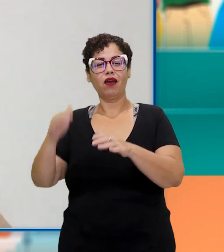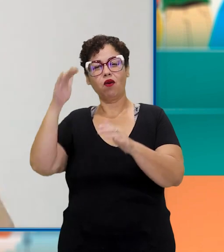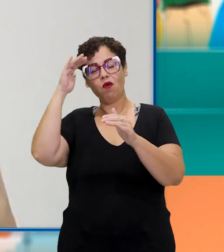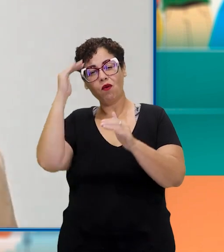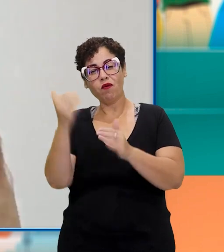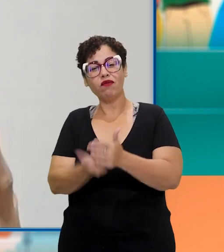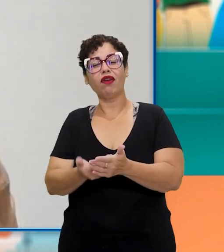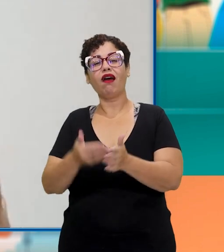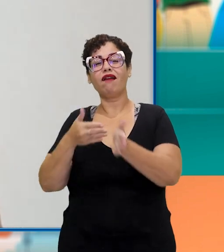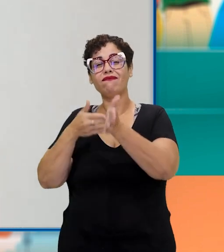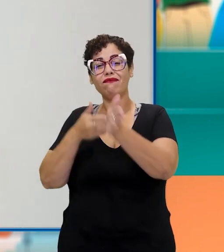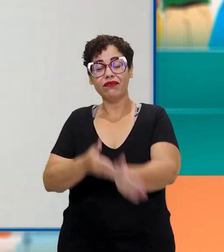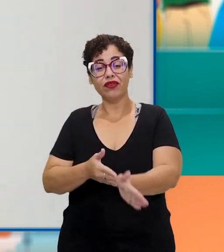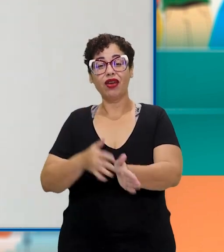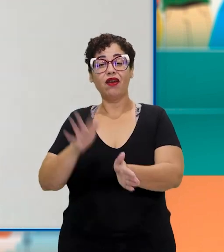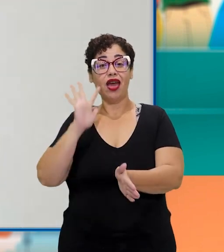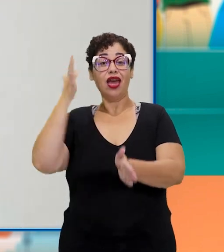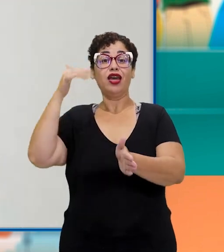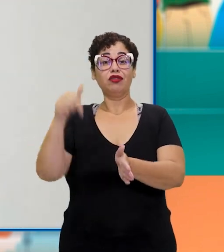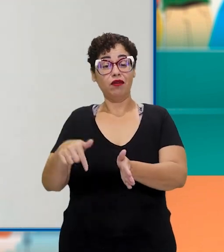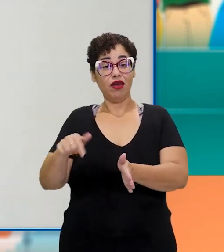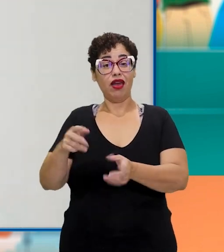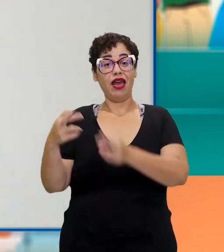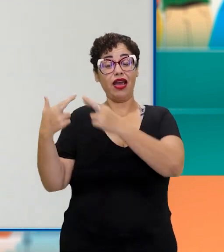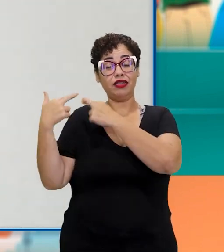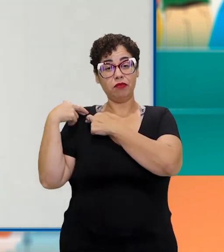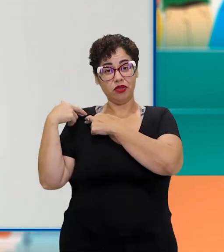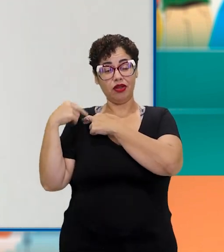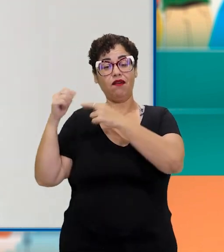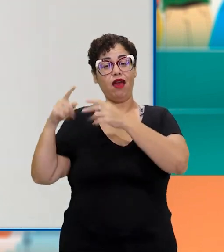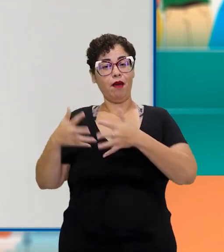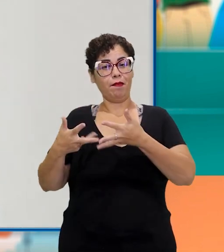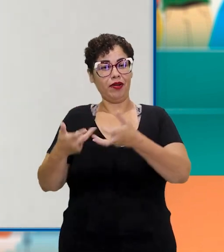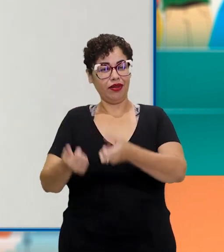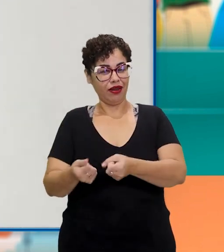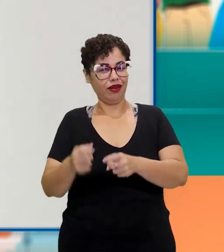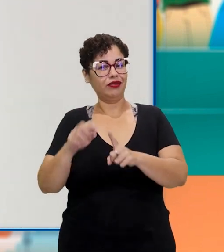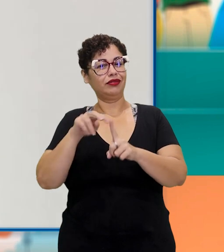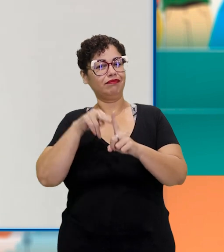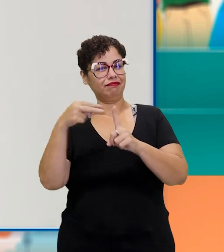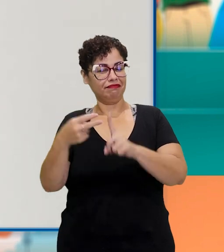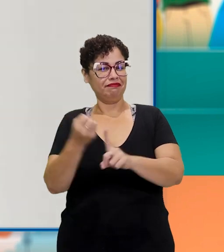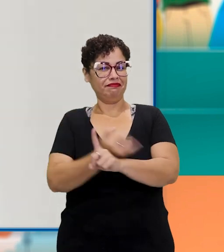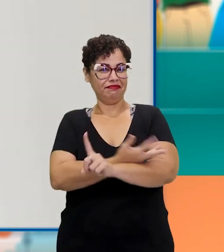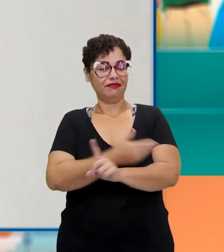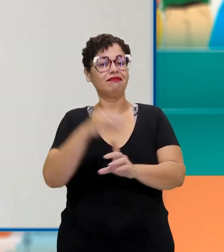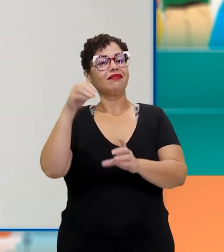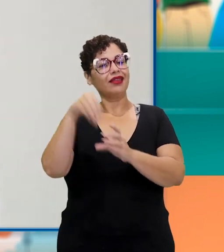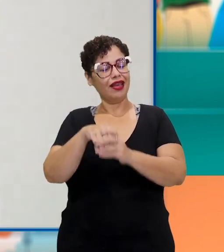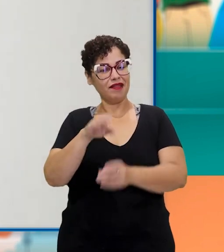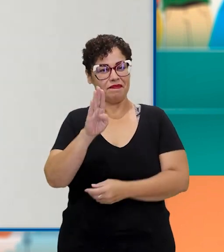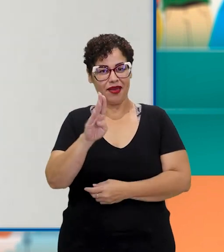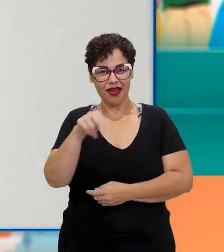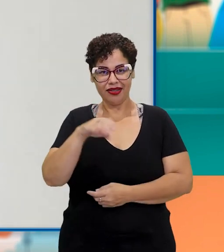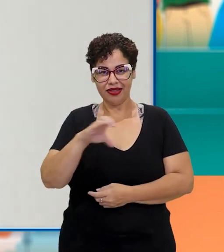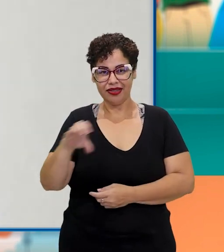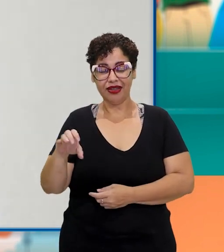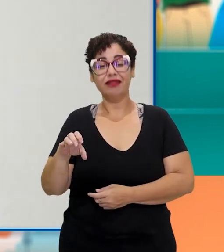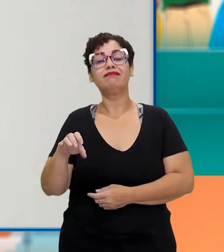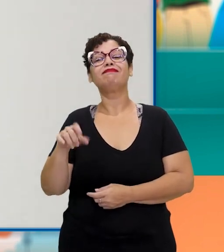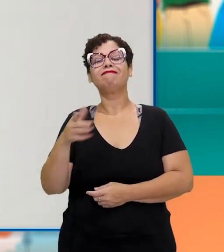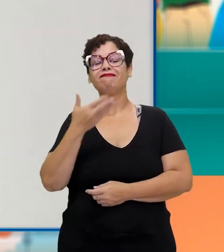nobreza, a lealdade, a tomada de decisão responsável, que é uma habilidade socioemocional descrita também